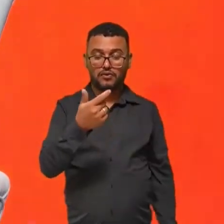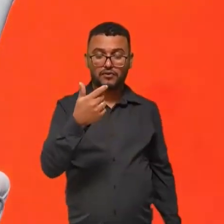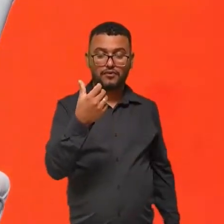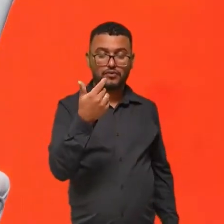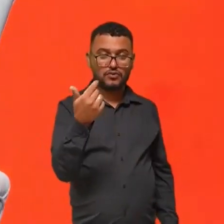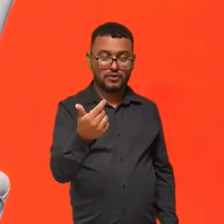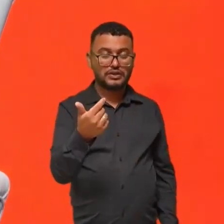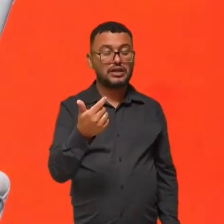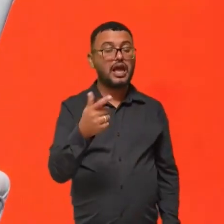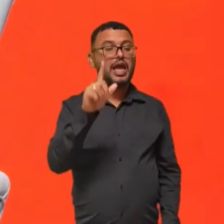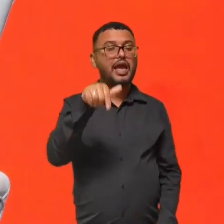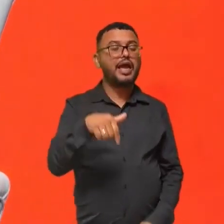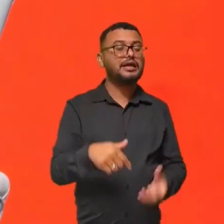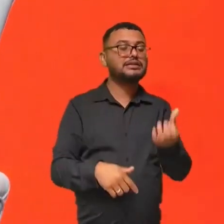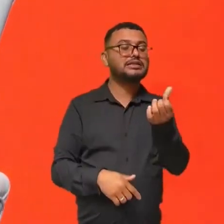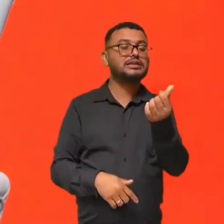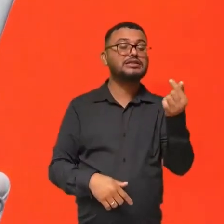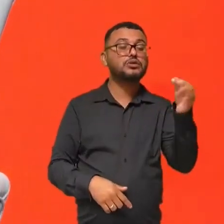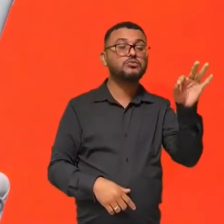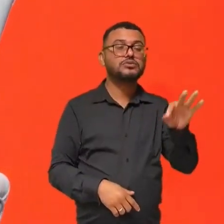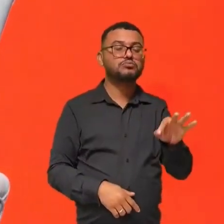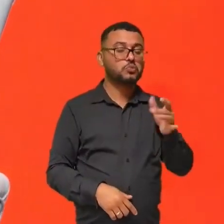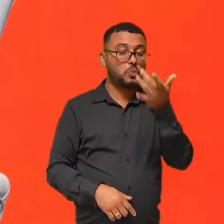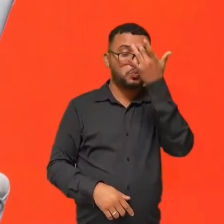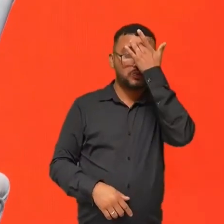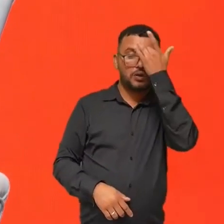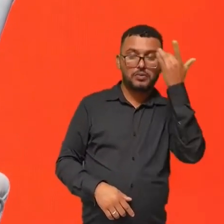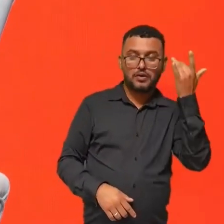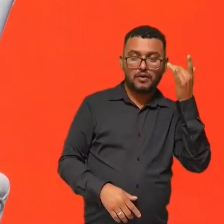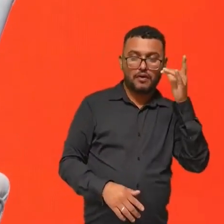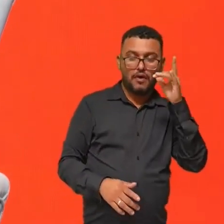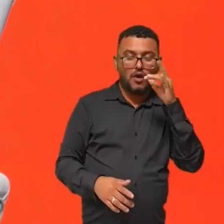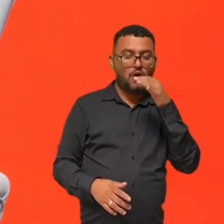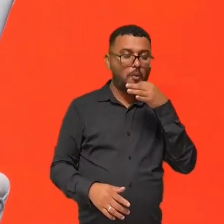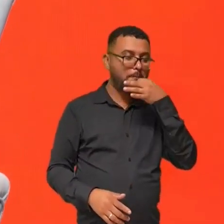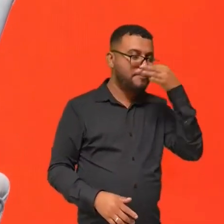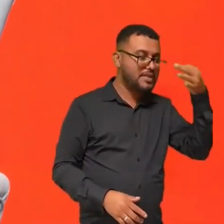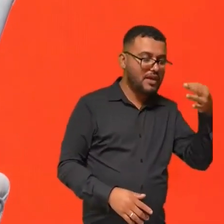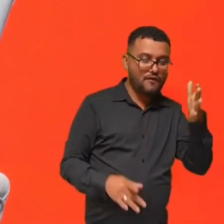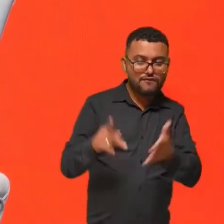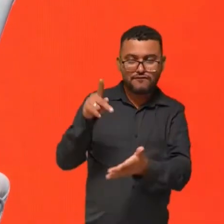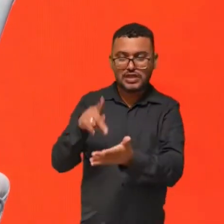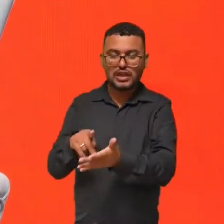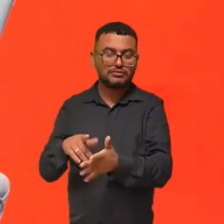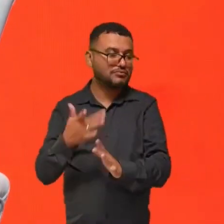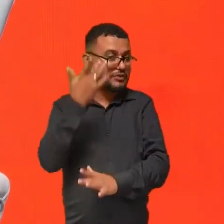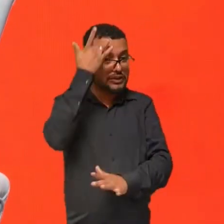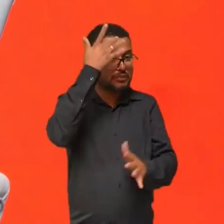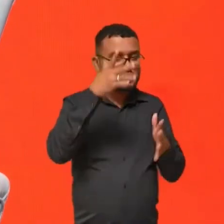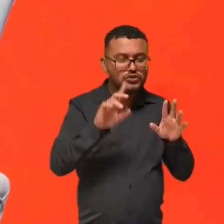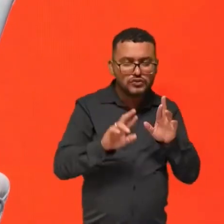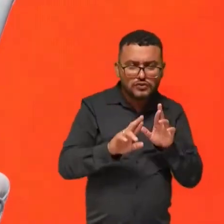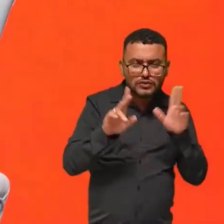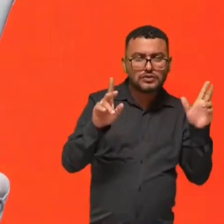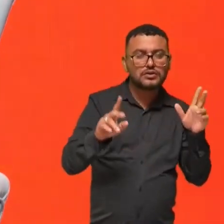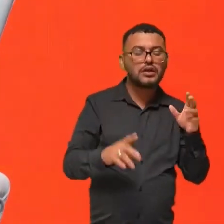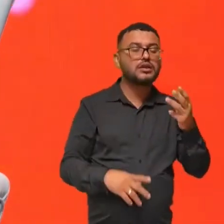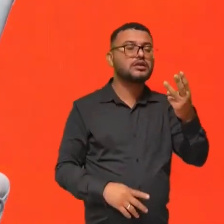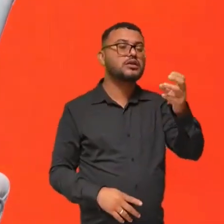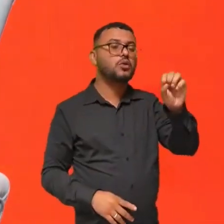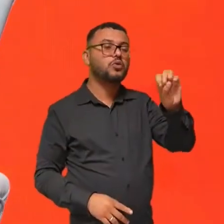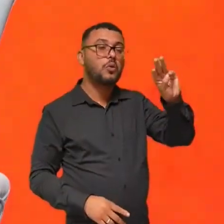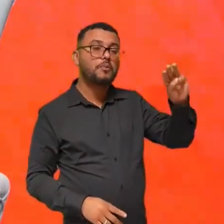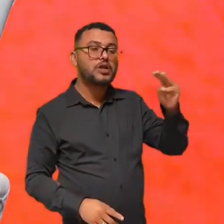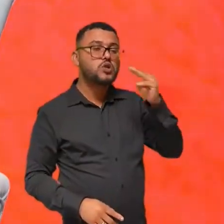que não sabem diferenciar fato de opinião. O Brasil tem algo como 38 milhões de analfabetos funcionais.